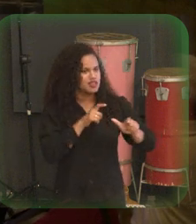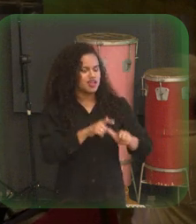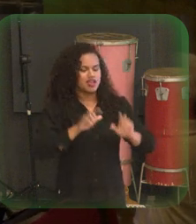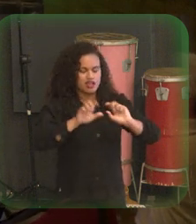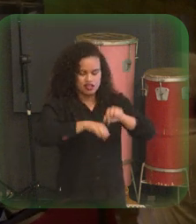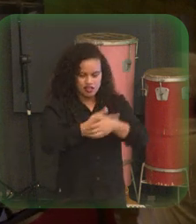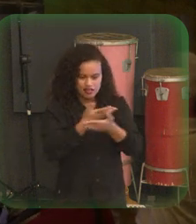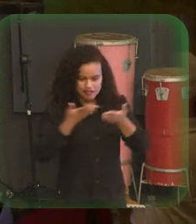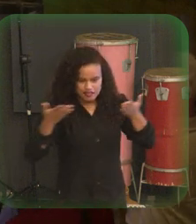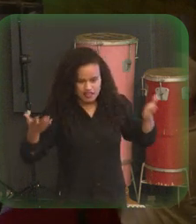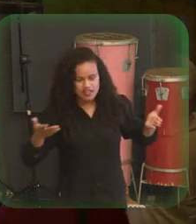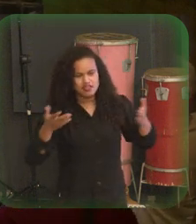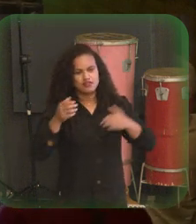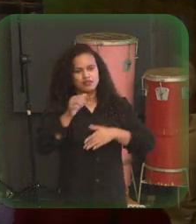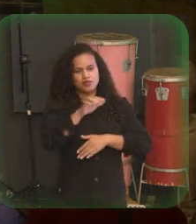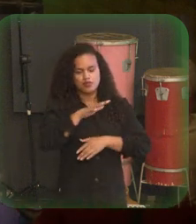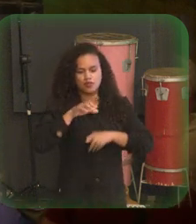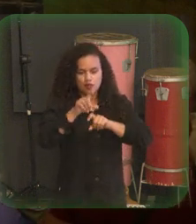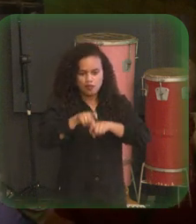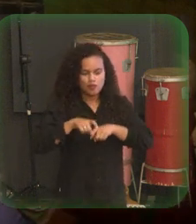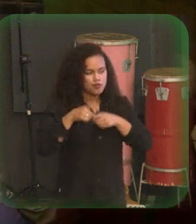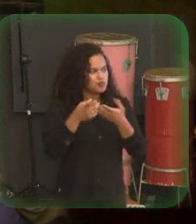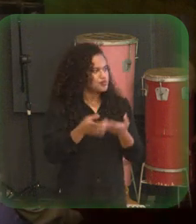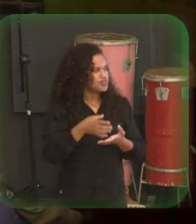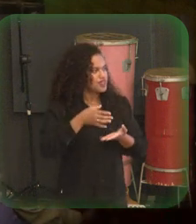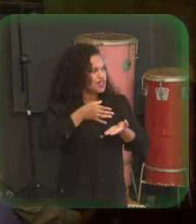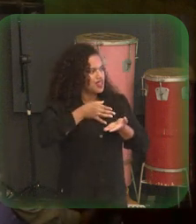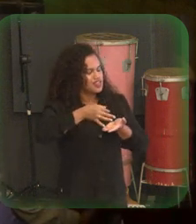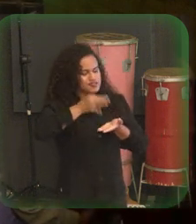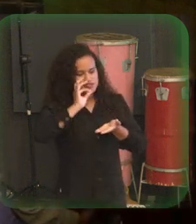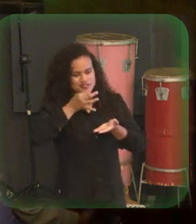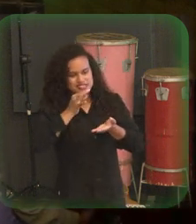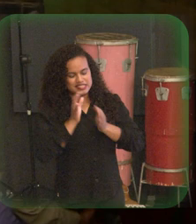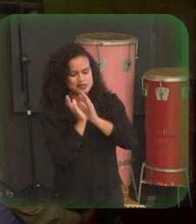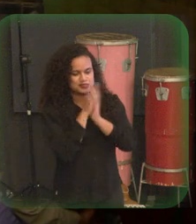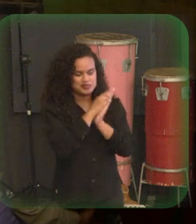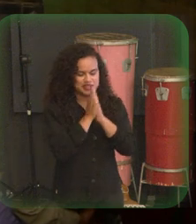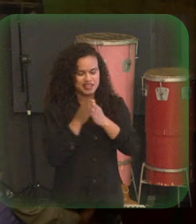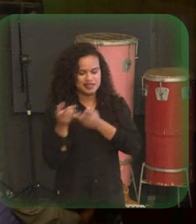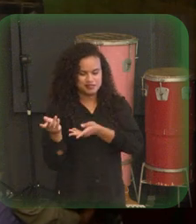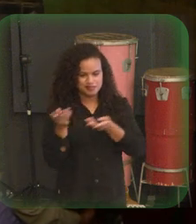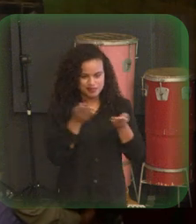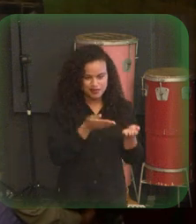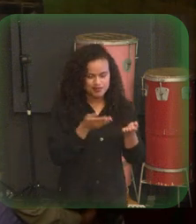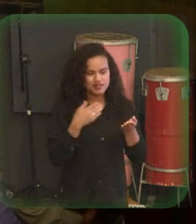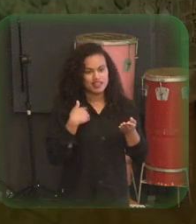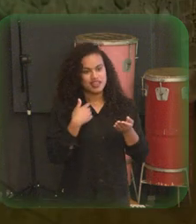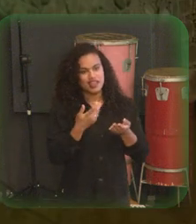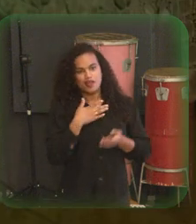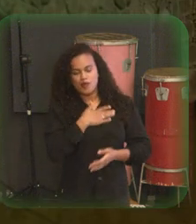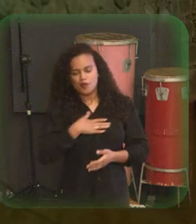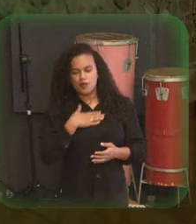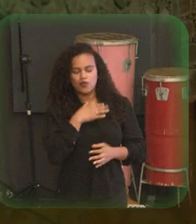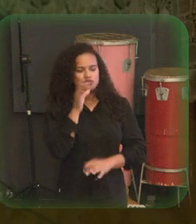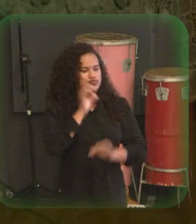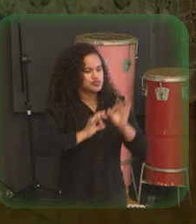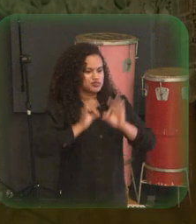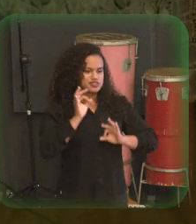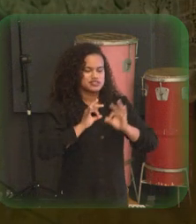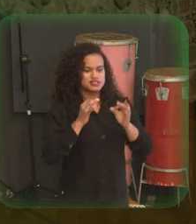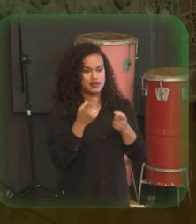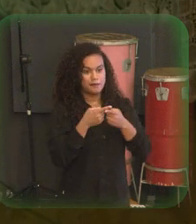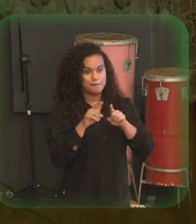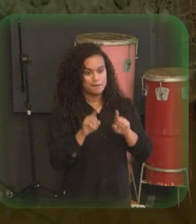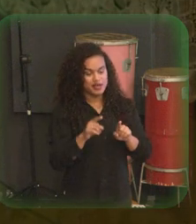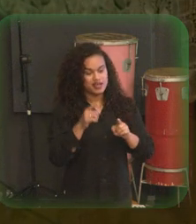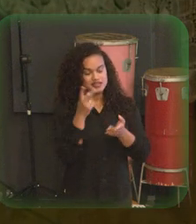aulas inaugurais, chá de boneca, me convidam, eu sempre gosto de preparar alguma coisa, mas